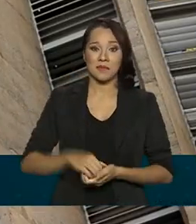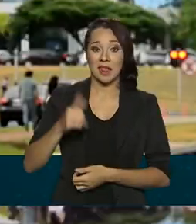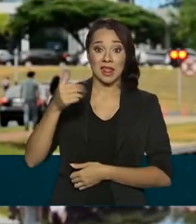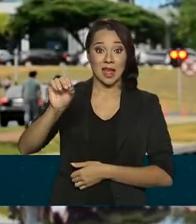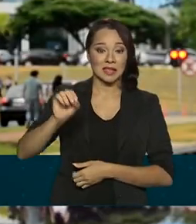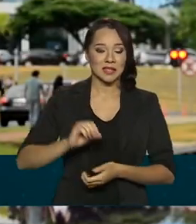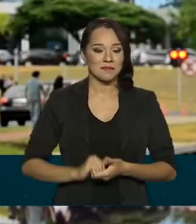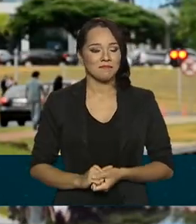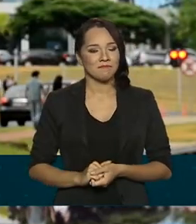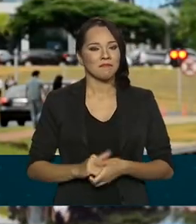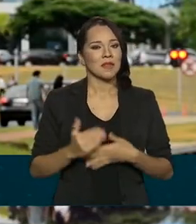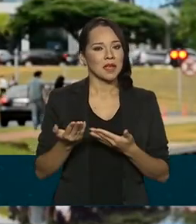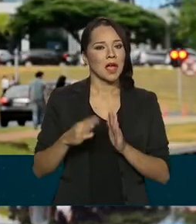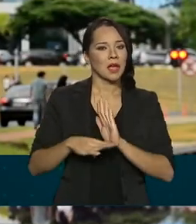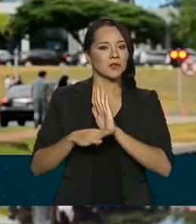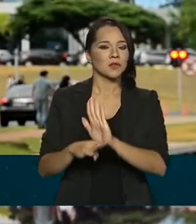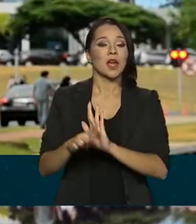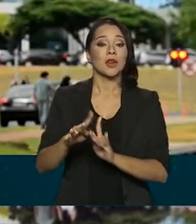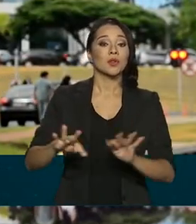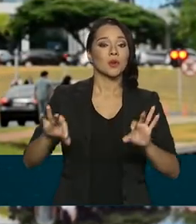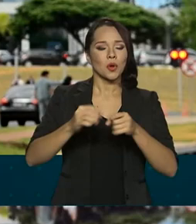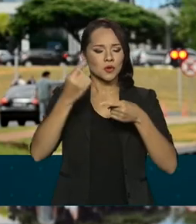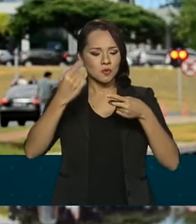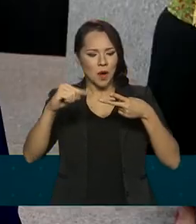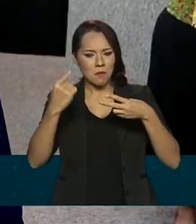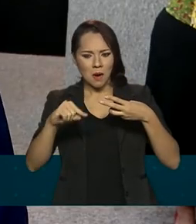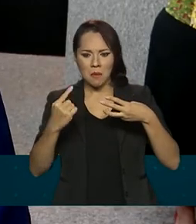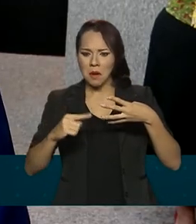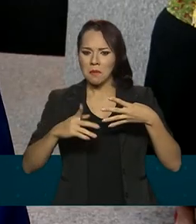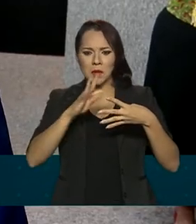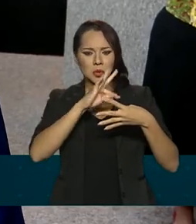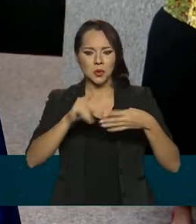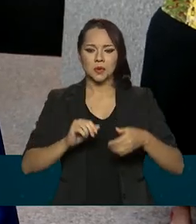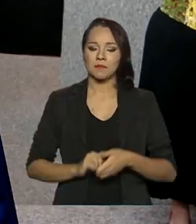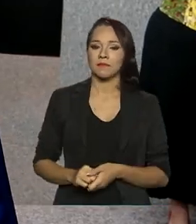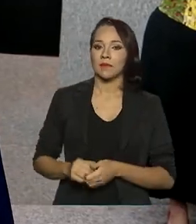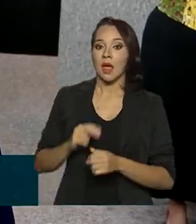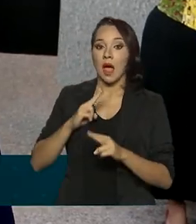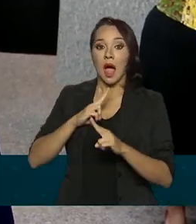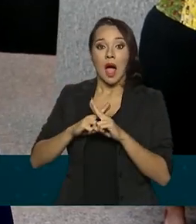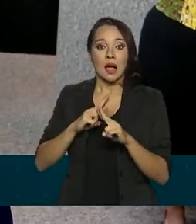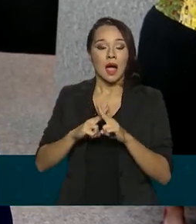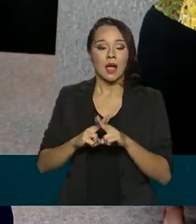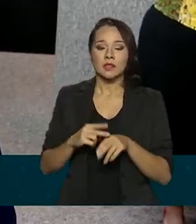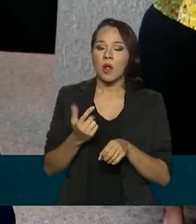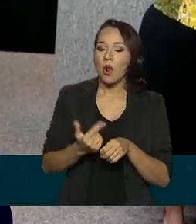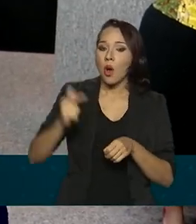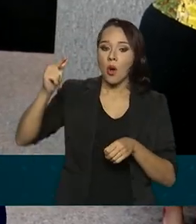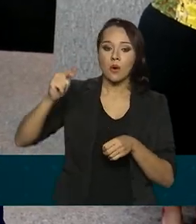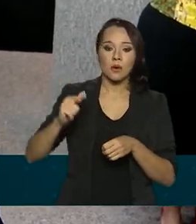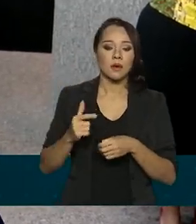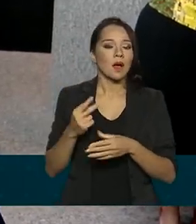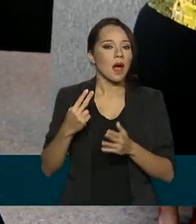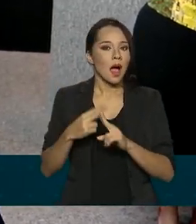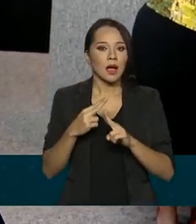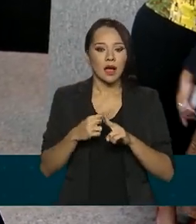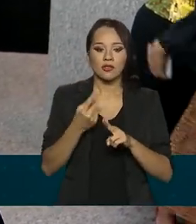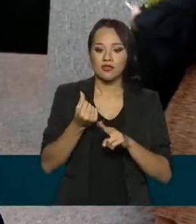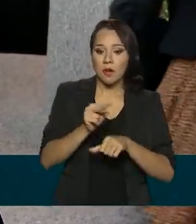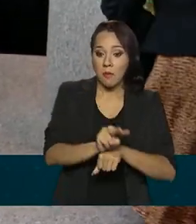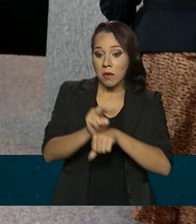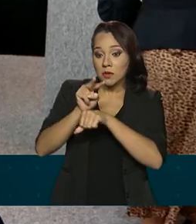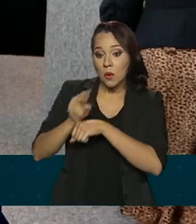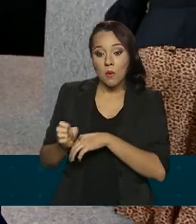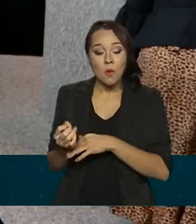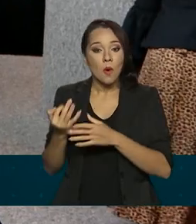10 e atenderão todas as questões obrigatórias a caixa nunca teve tanto lucro nunca emprestou tantos